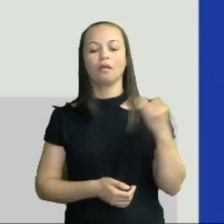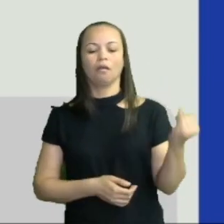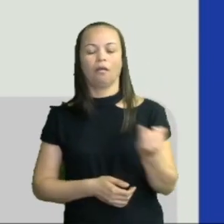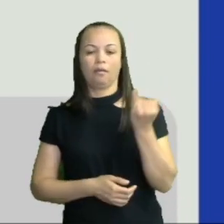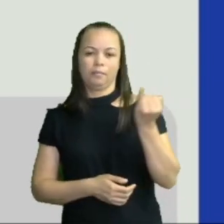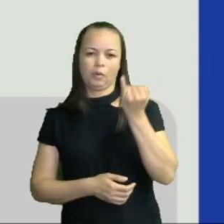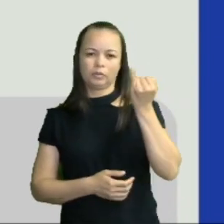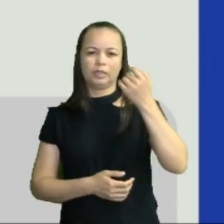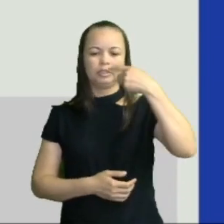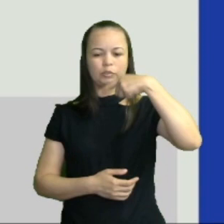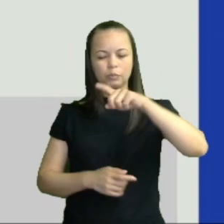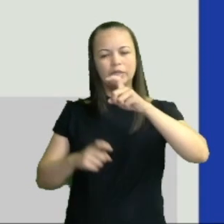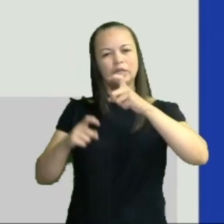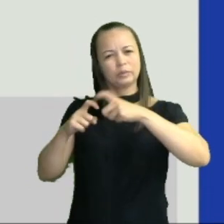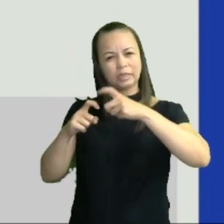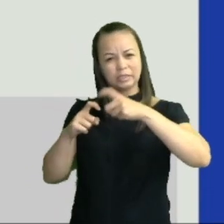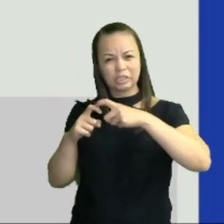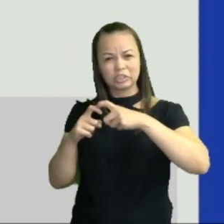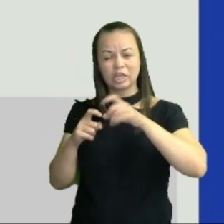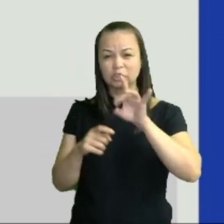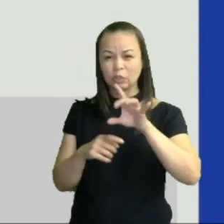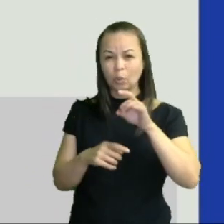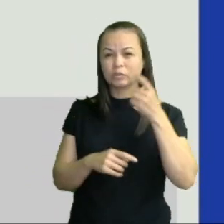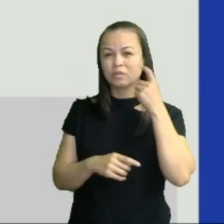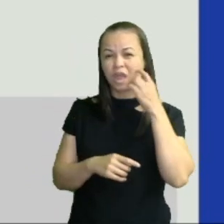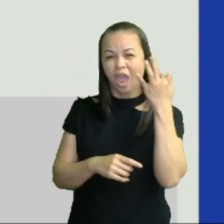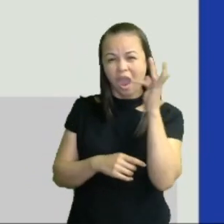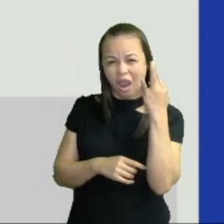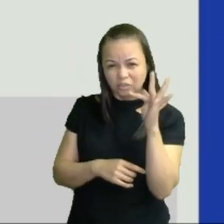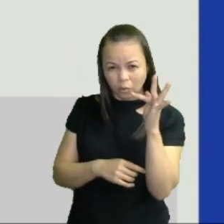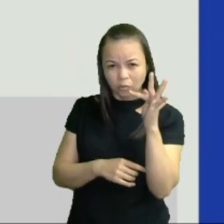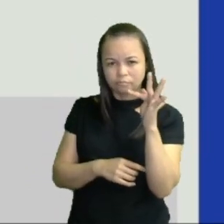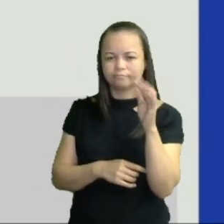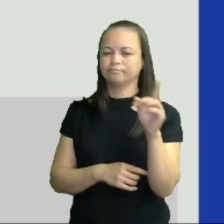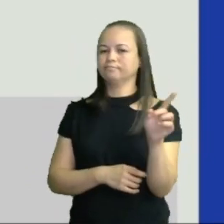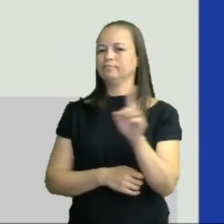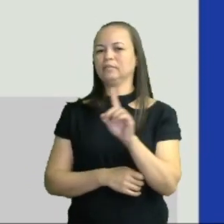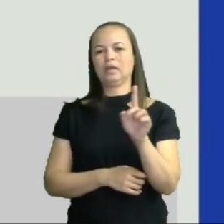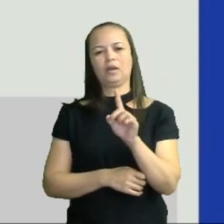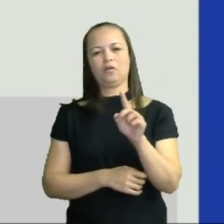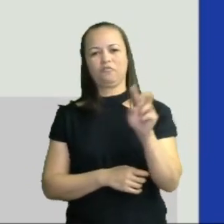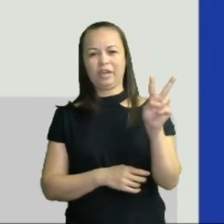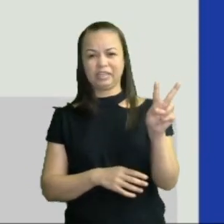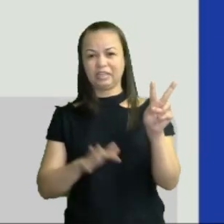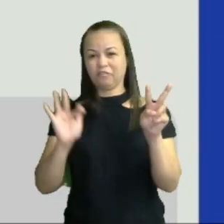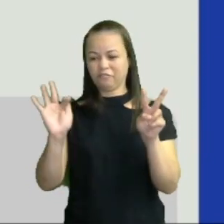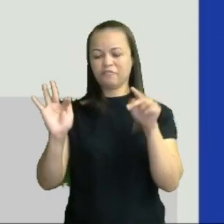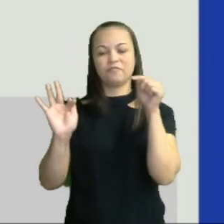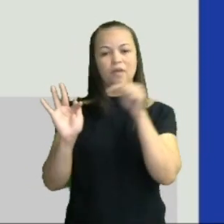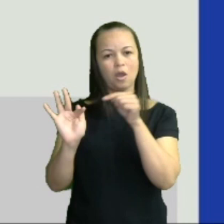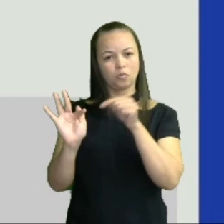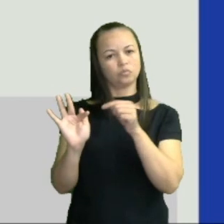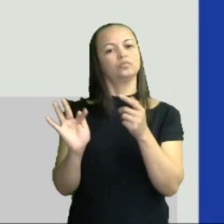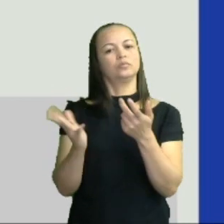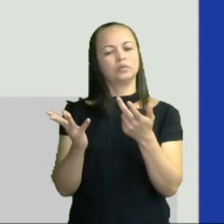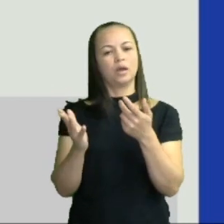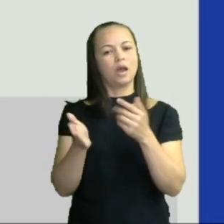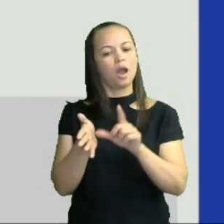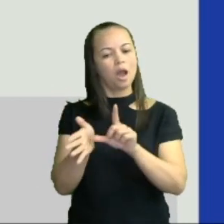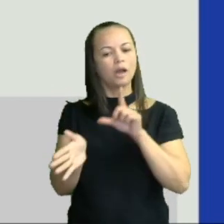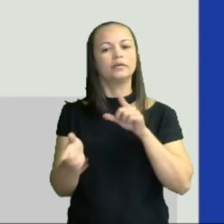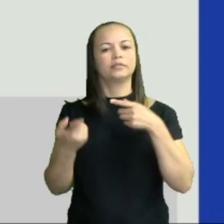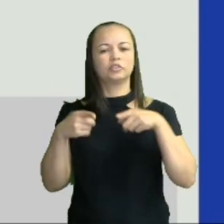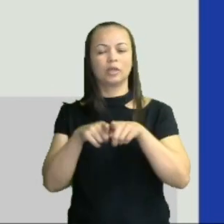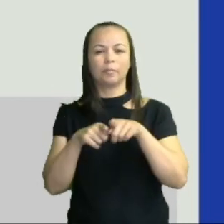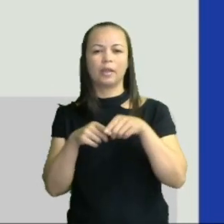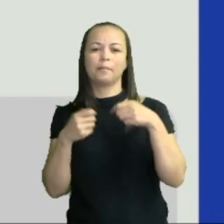importante ir ao dentista apenas quando tiver dor? Não, né? Não é apenas quando tiver dor, mas antes também, para